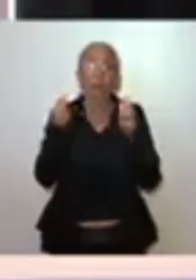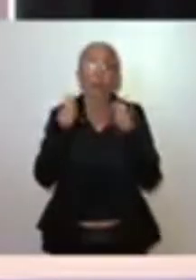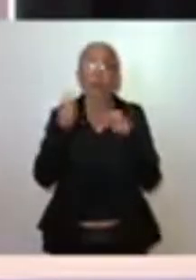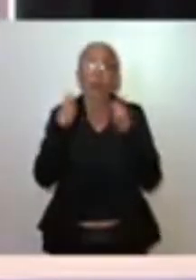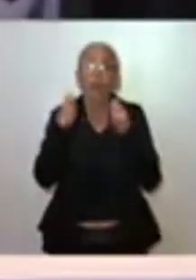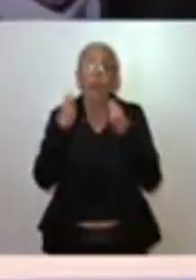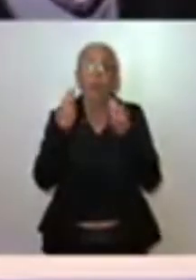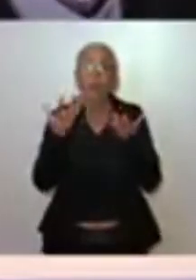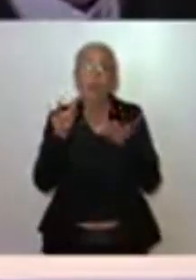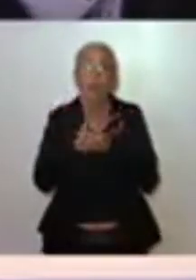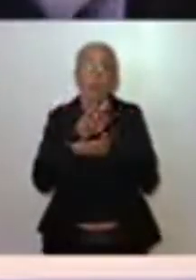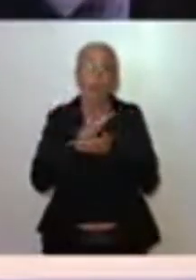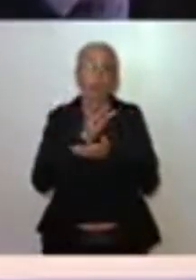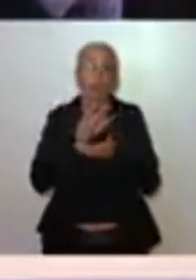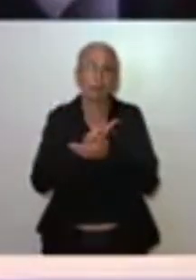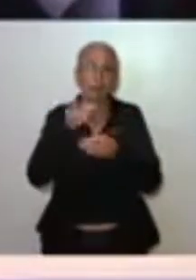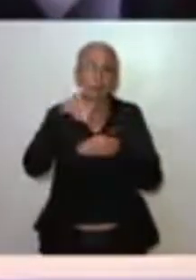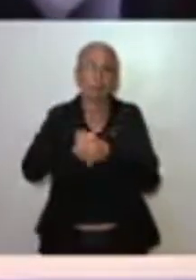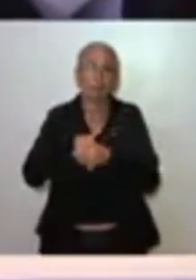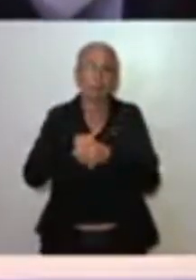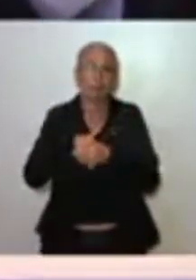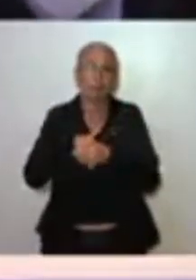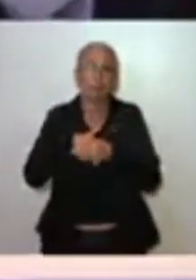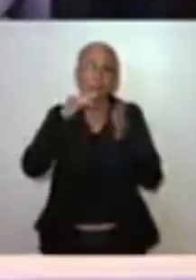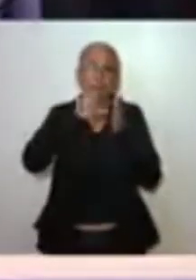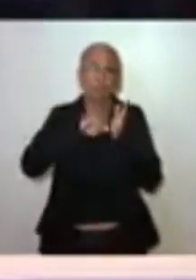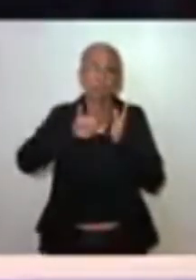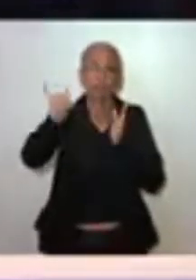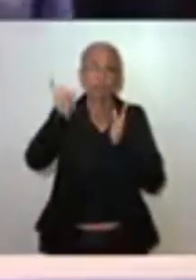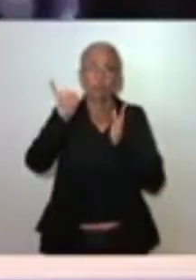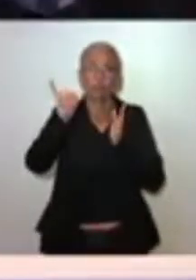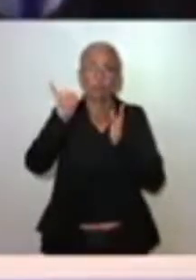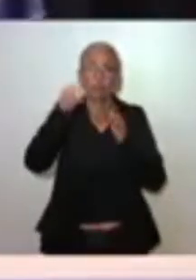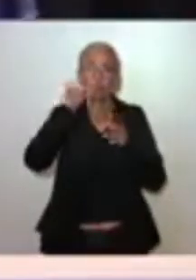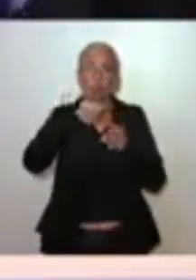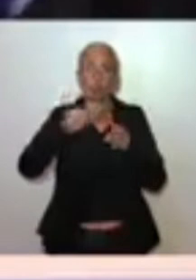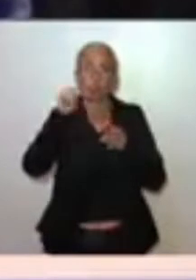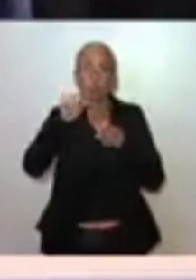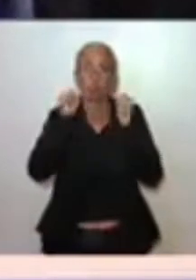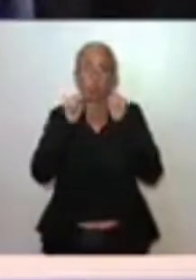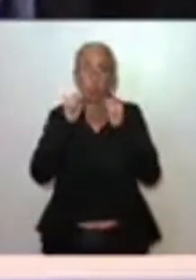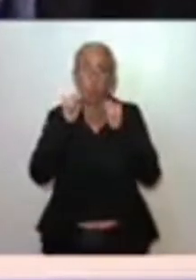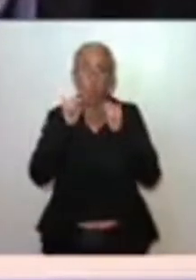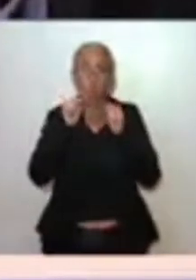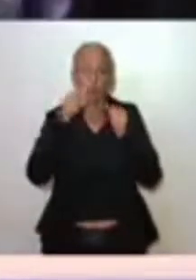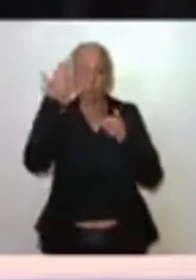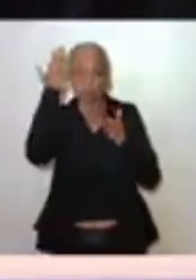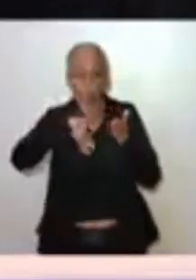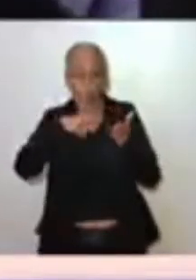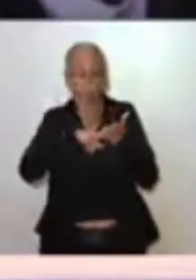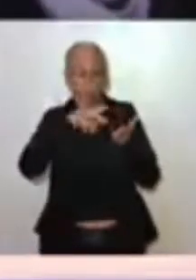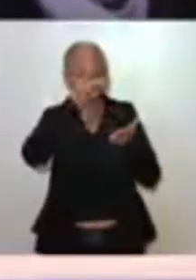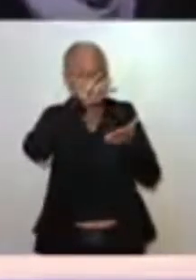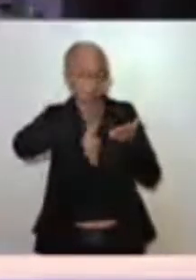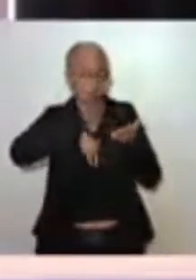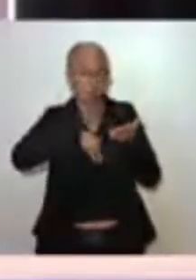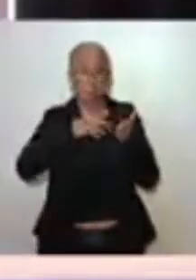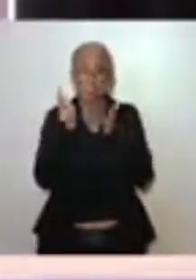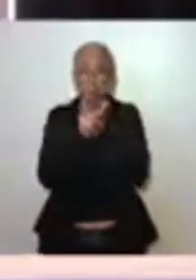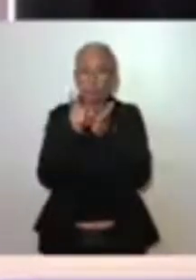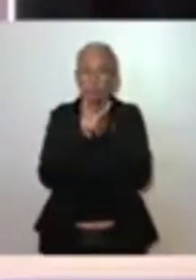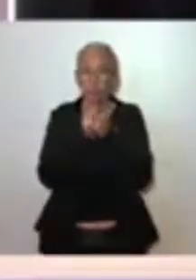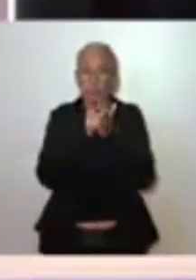Porque a partir do momento que você divulgou o boletim de urna todo mundo pode conferir o boletim de urna que a impresso